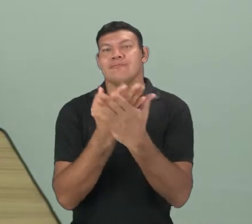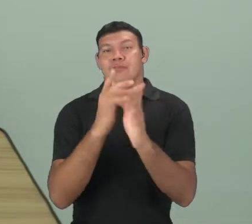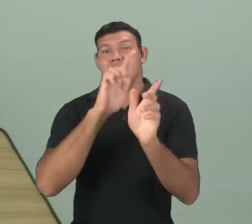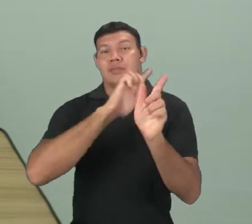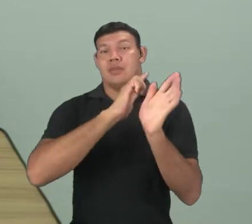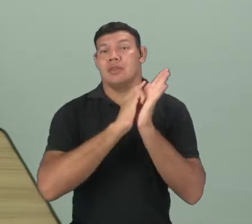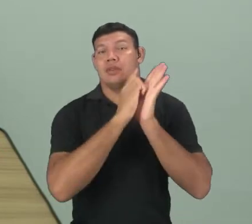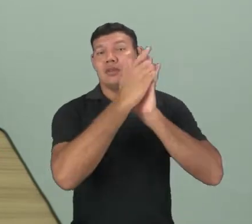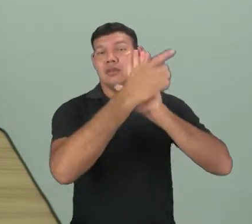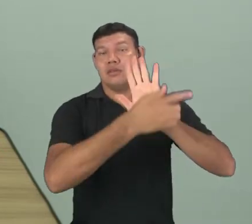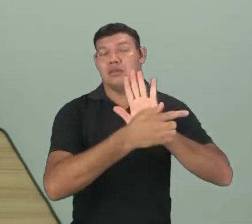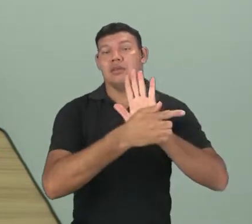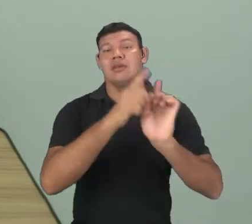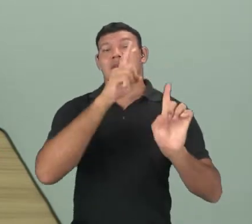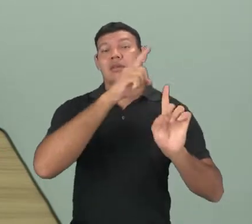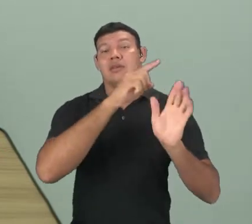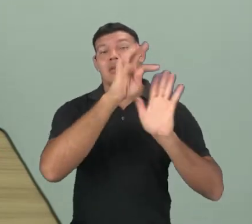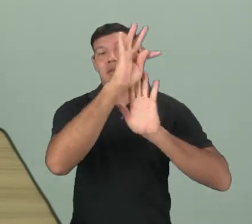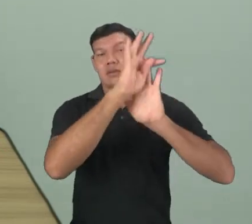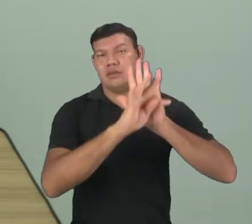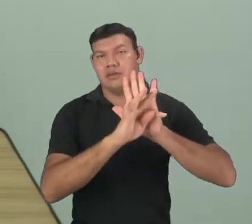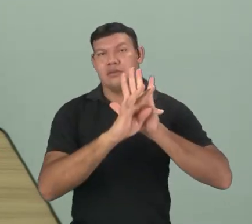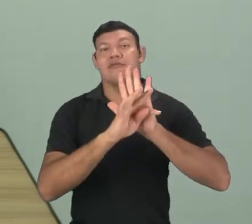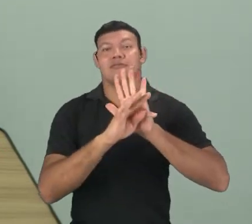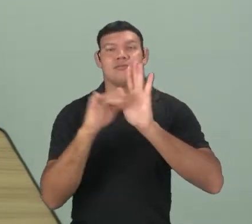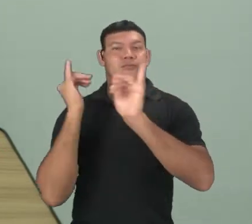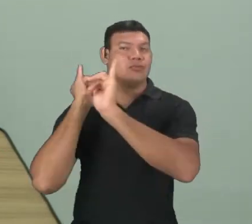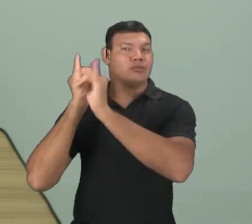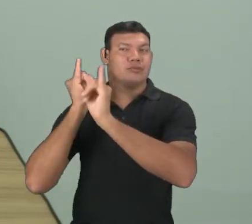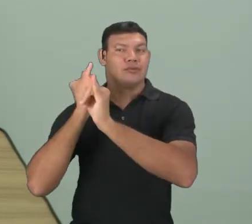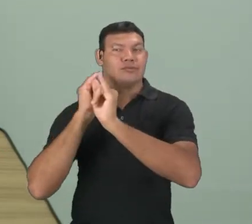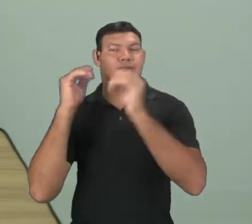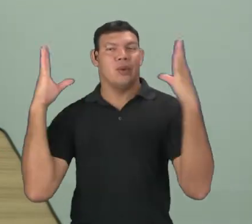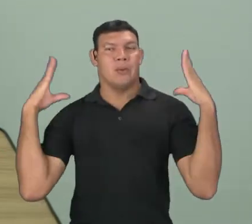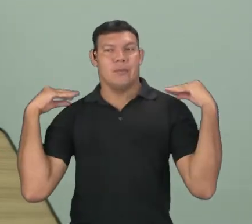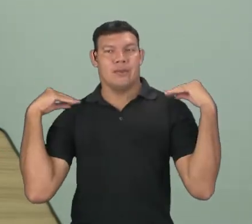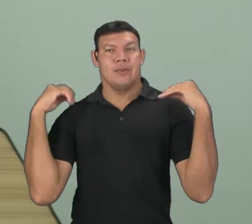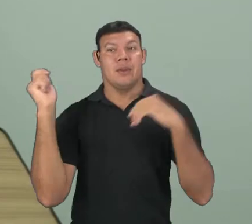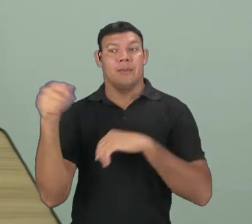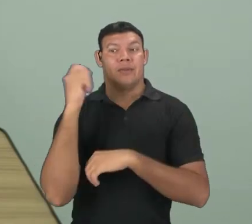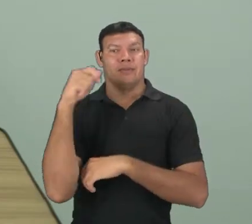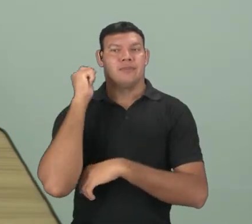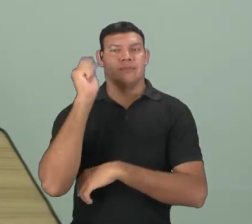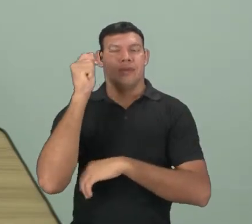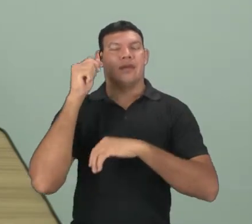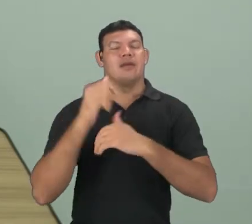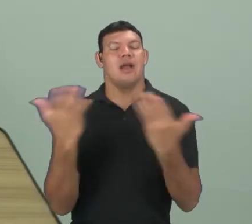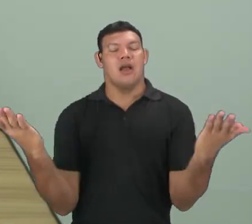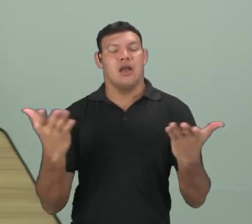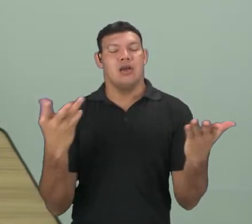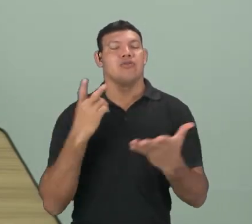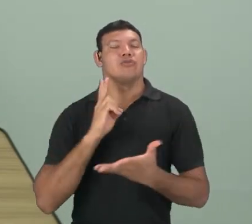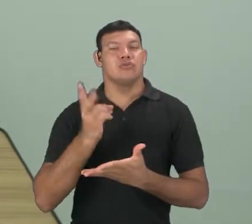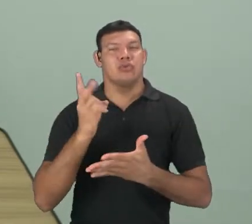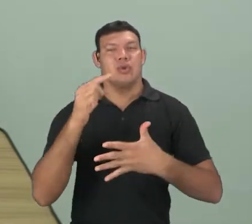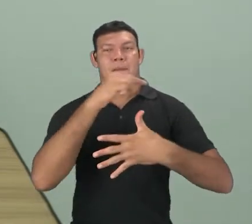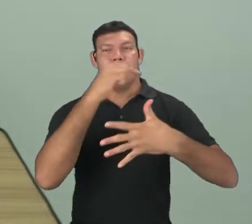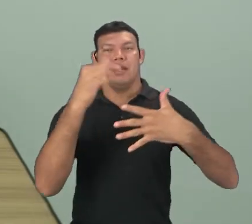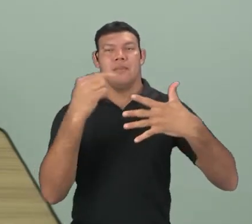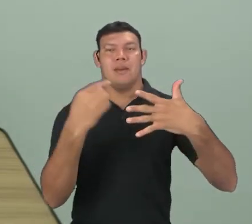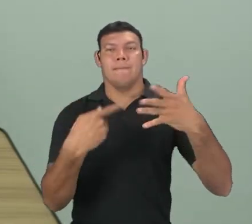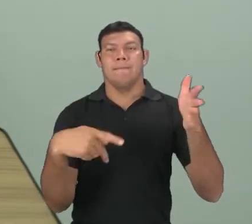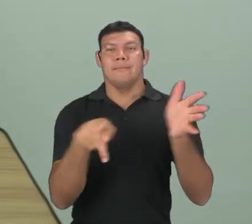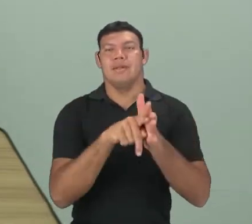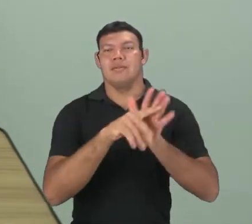gênero textual contos de fadas. E agora, nós vamos dar continuidade aos elementos do texto que